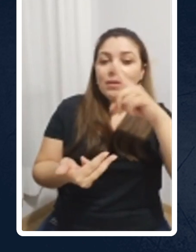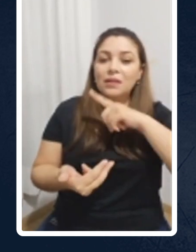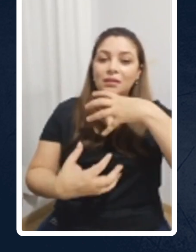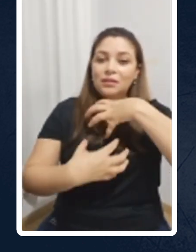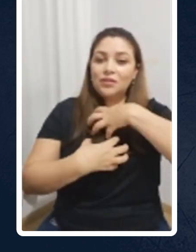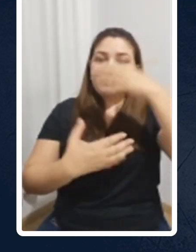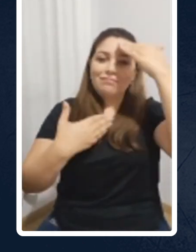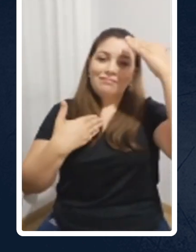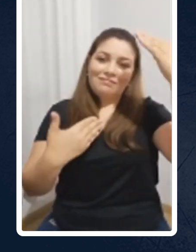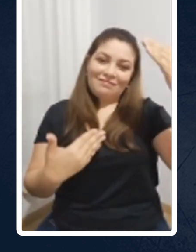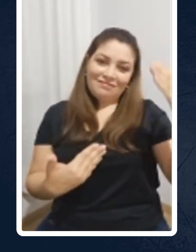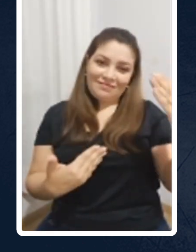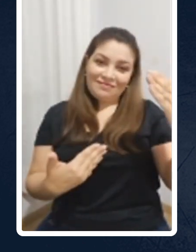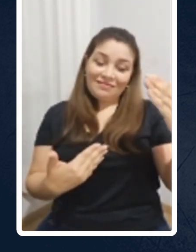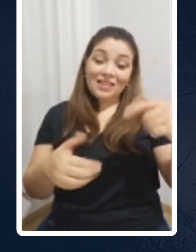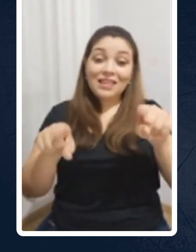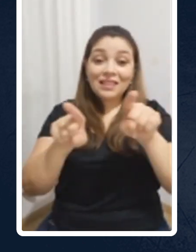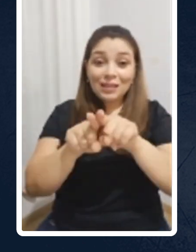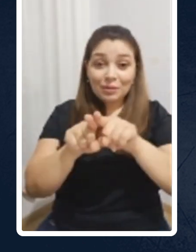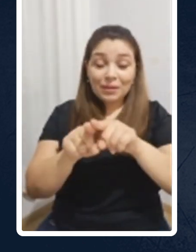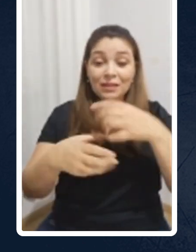alegram-se com o presente